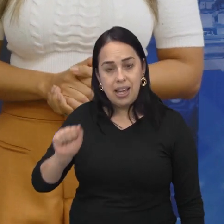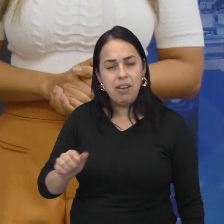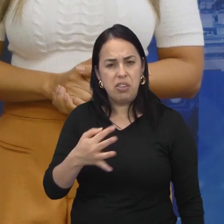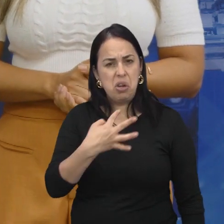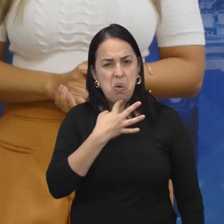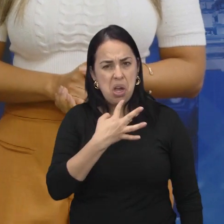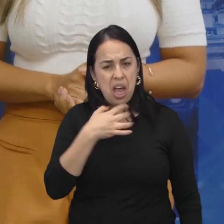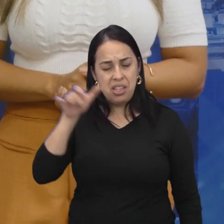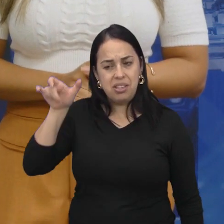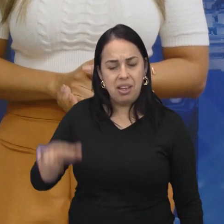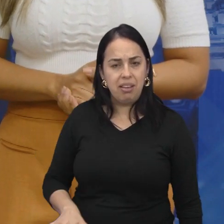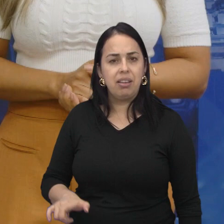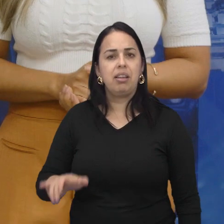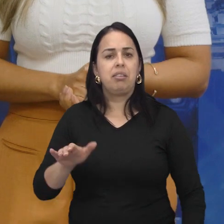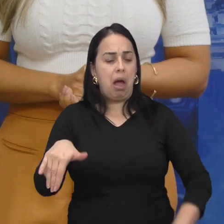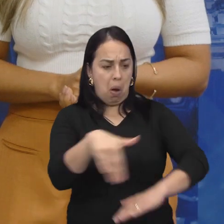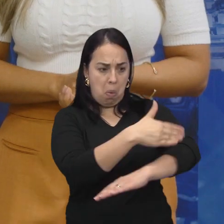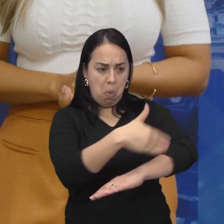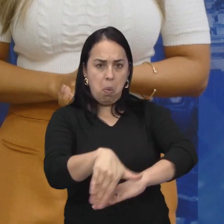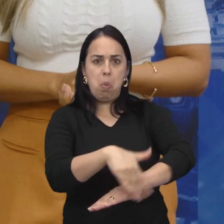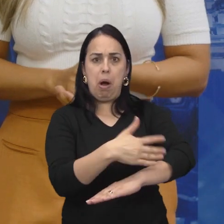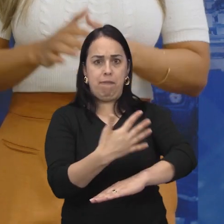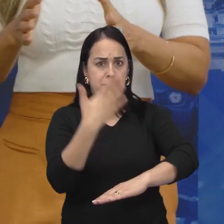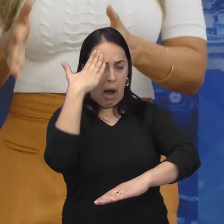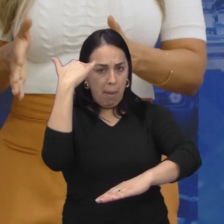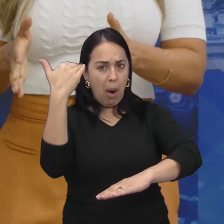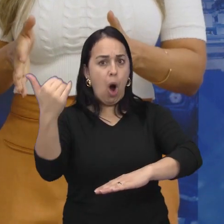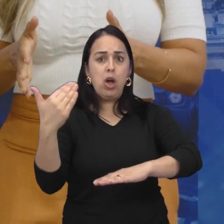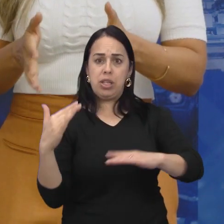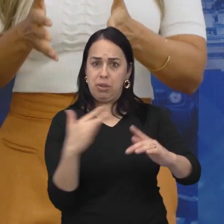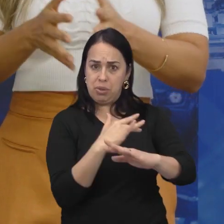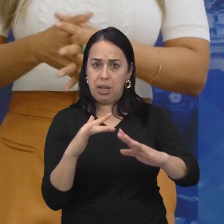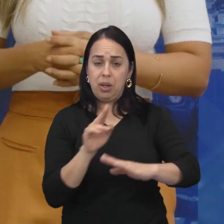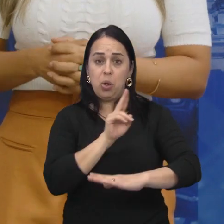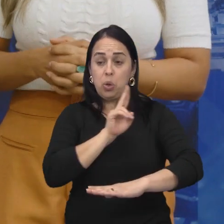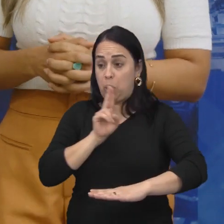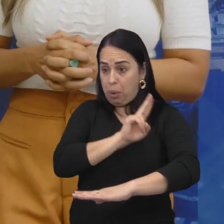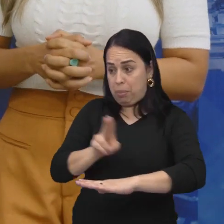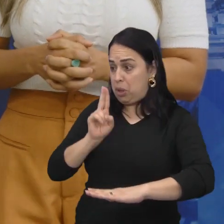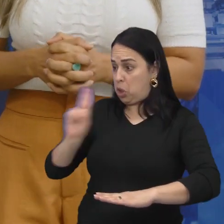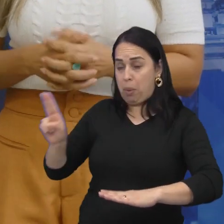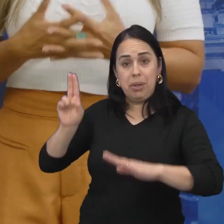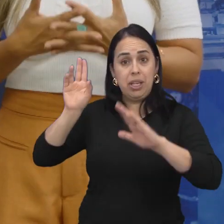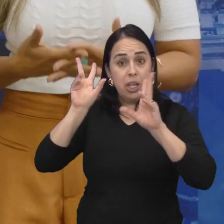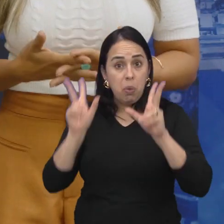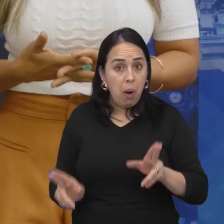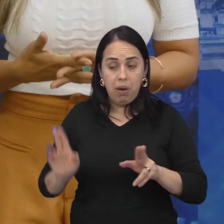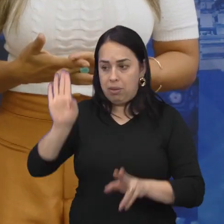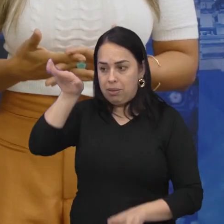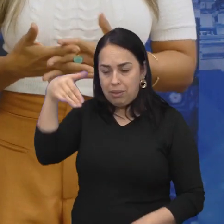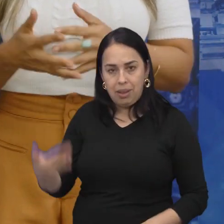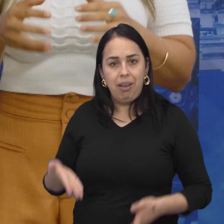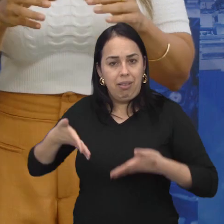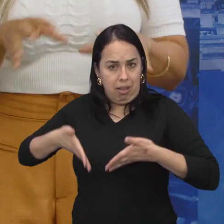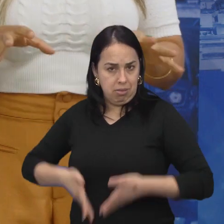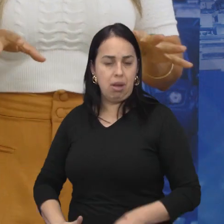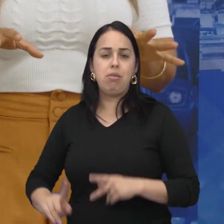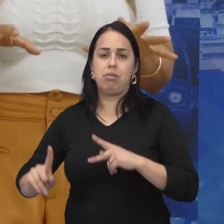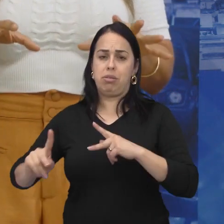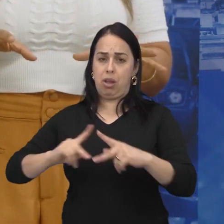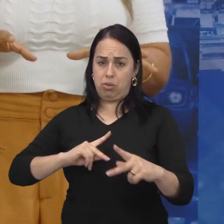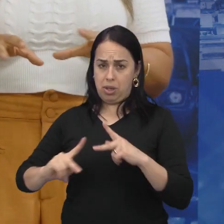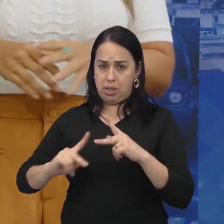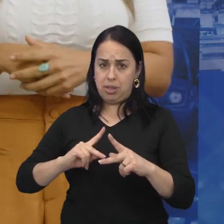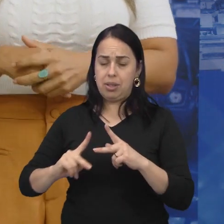São José dos Campos, deve ter passado pela rua, no centro da cidade, que recebeu o nome dele. O jovem nasceu aqui em São